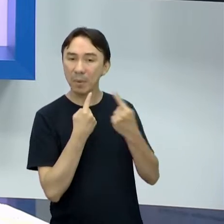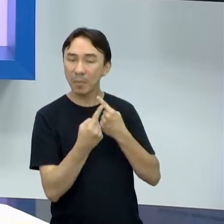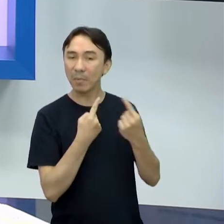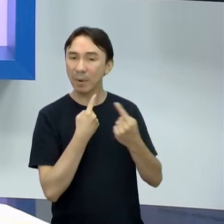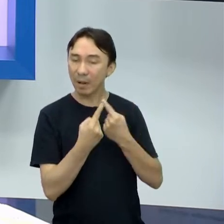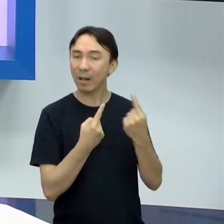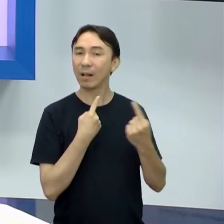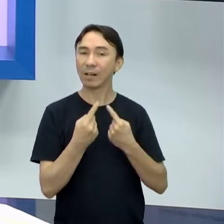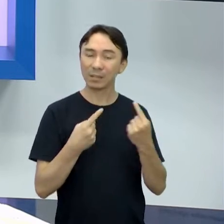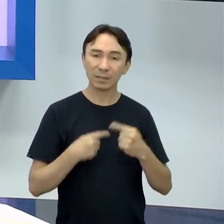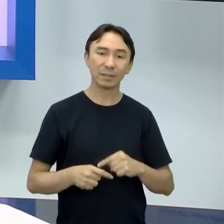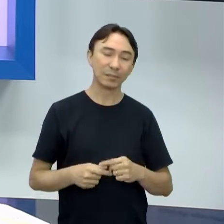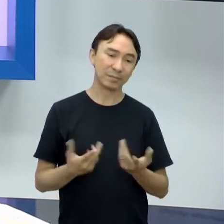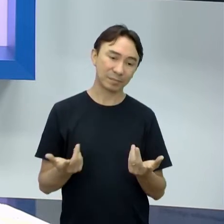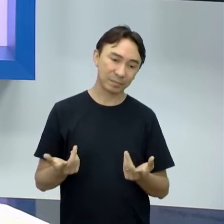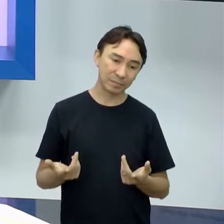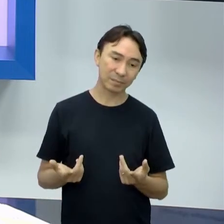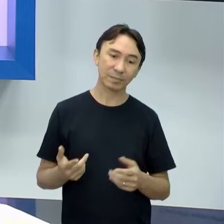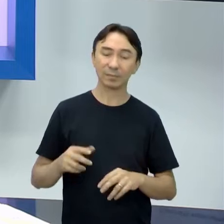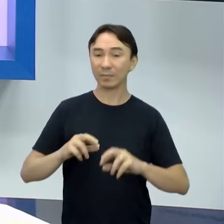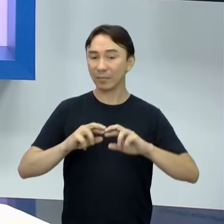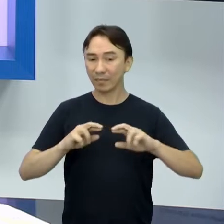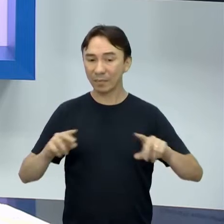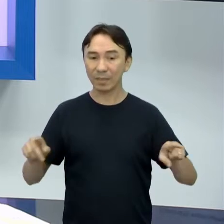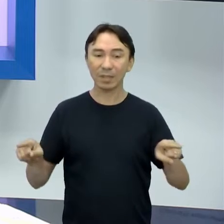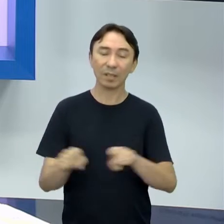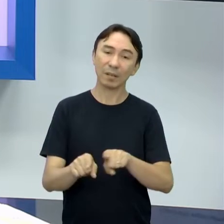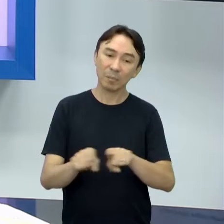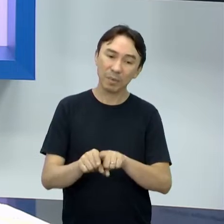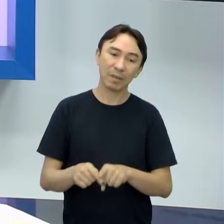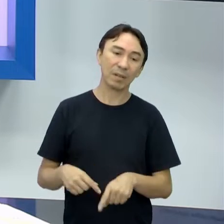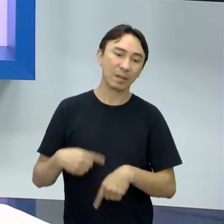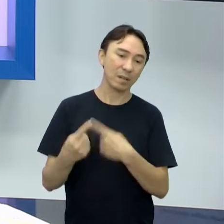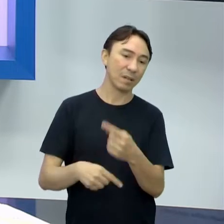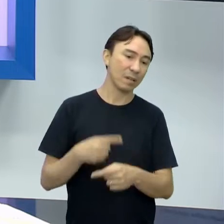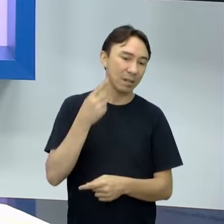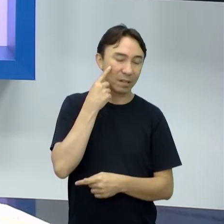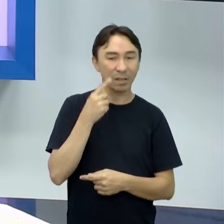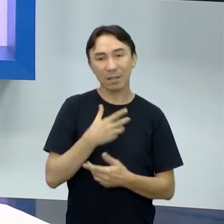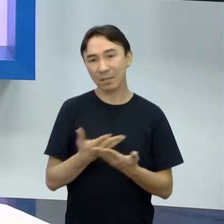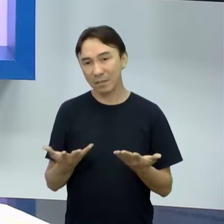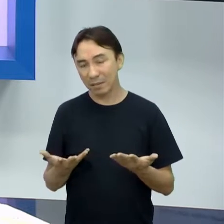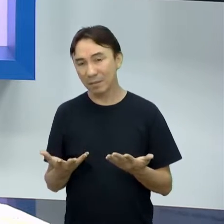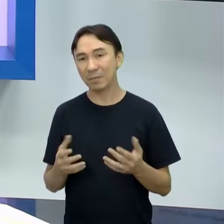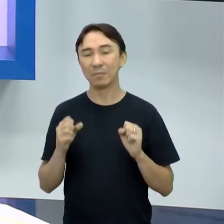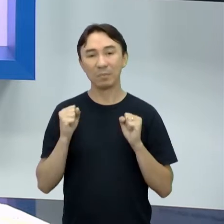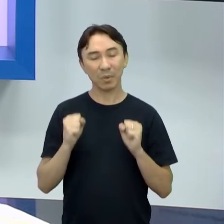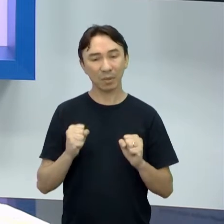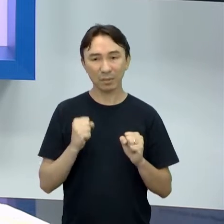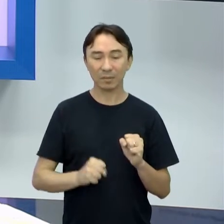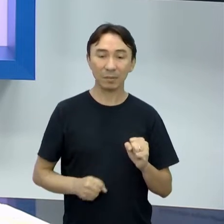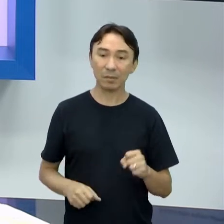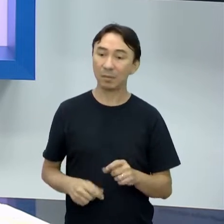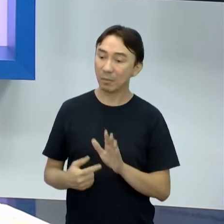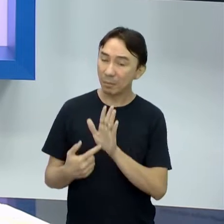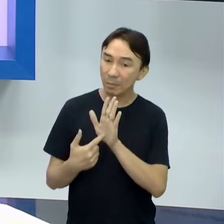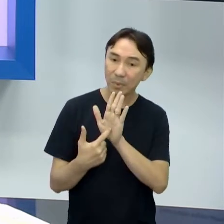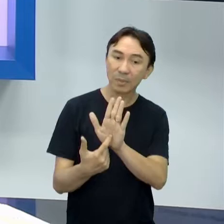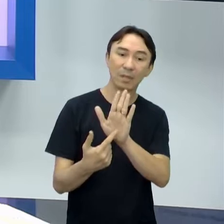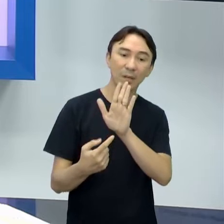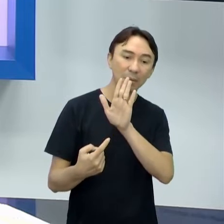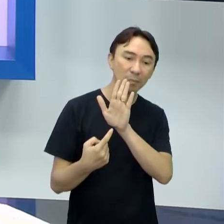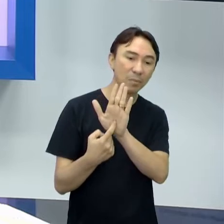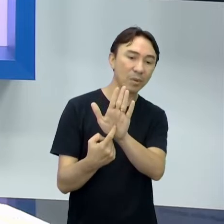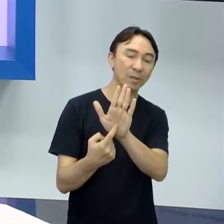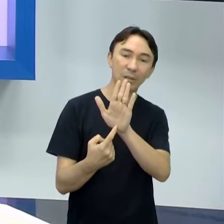de conversa de vocês. E aí, vocês vão poder apontar para os demais colegas. Então,